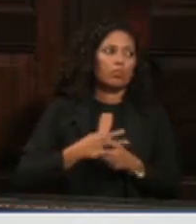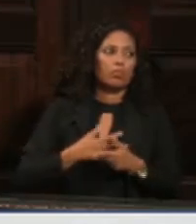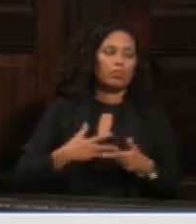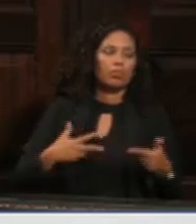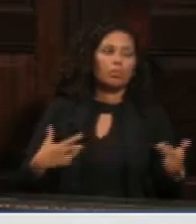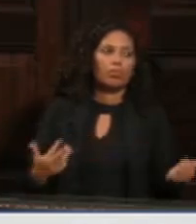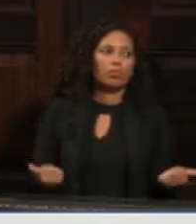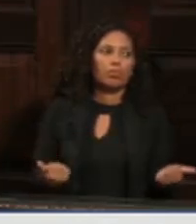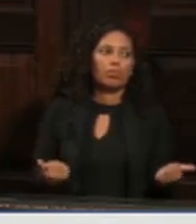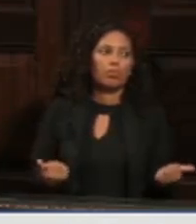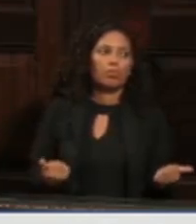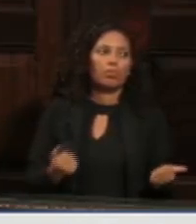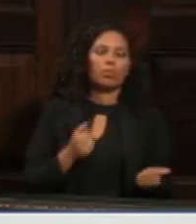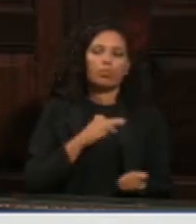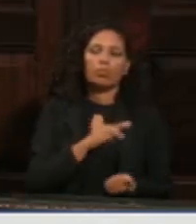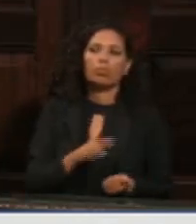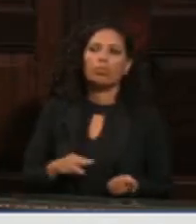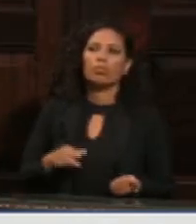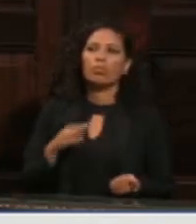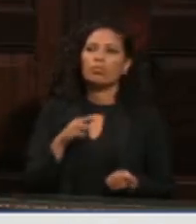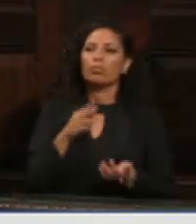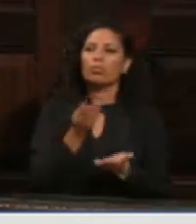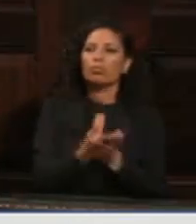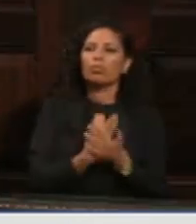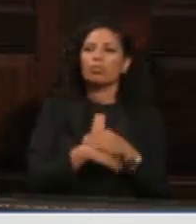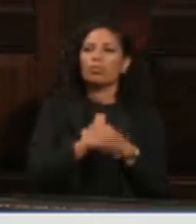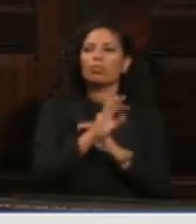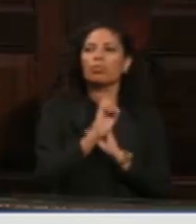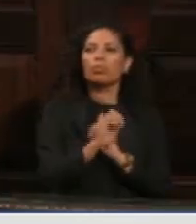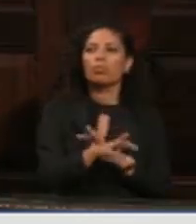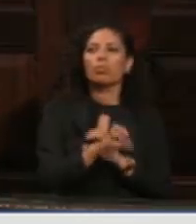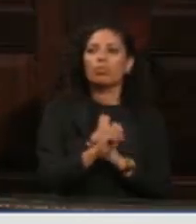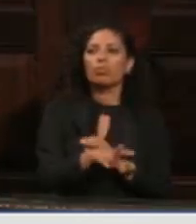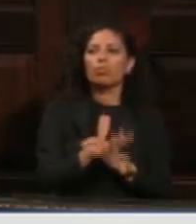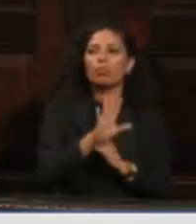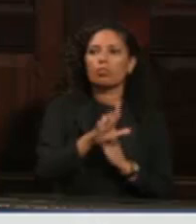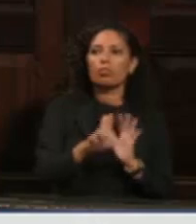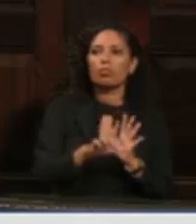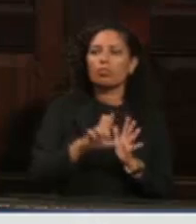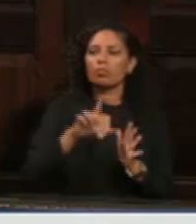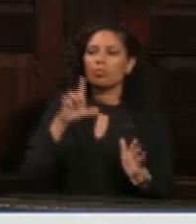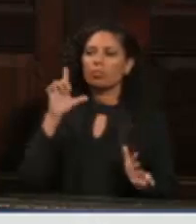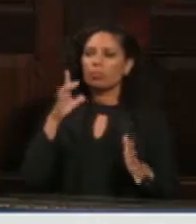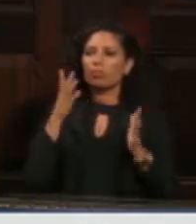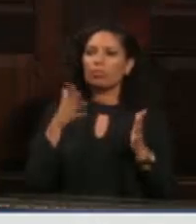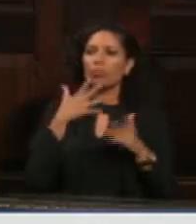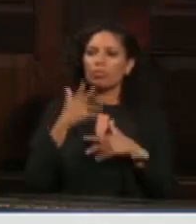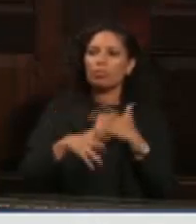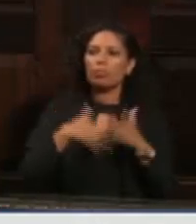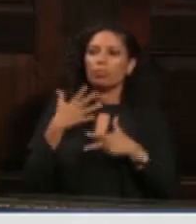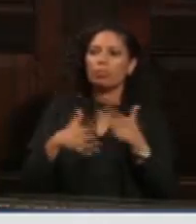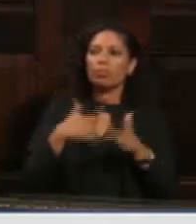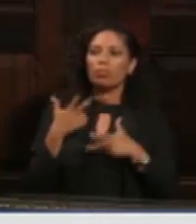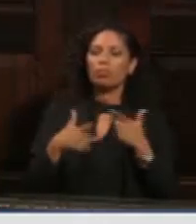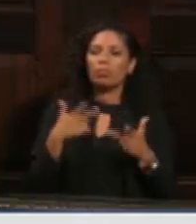emanam do Ministério da Educação. Mas antes queria fazer uma nota, uma breve